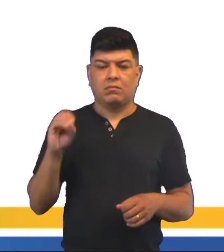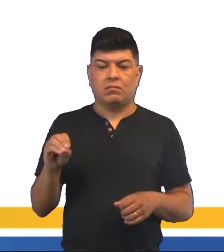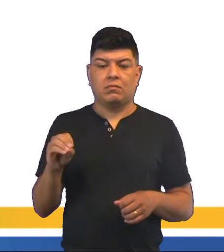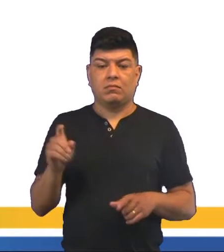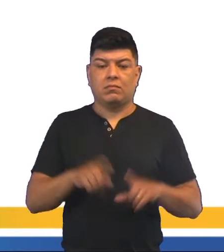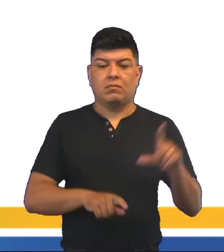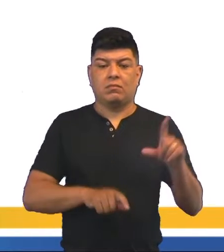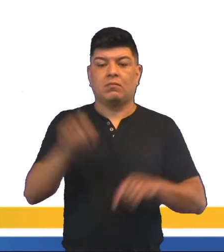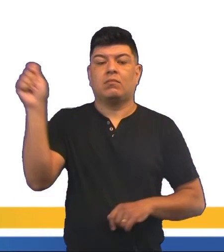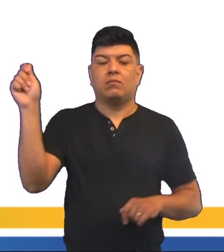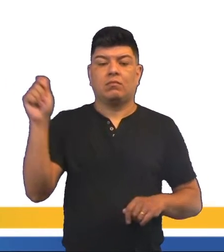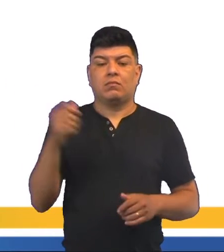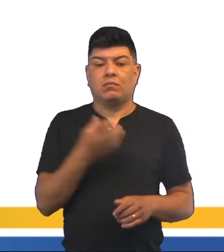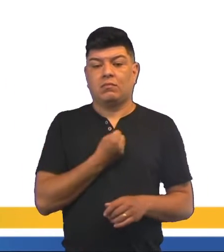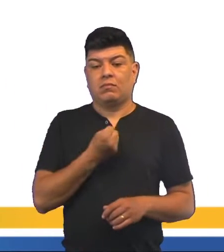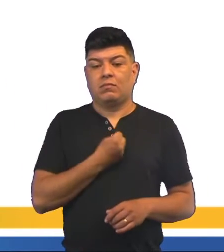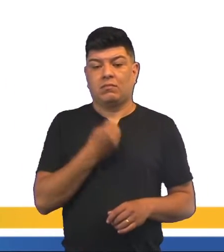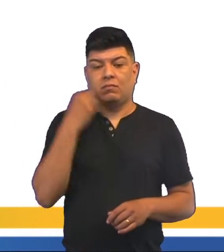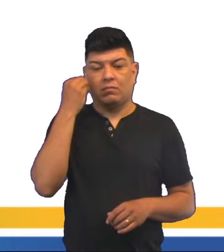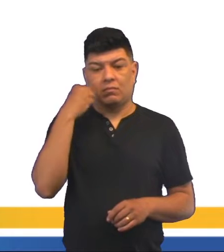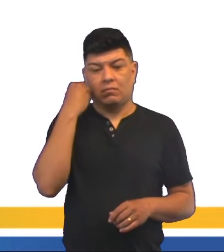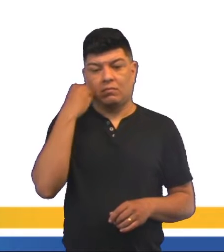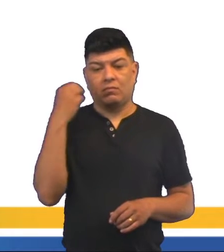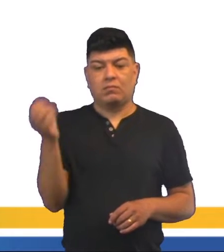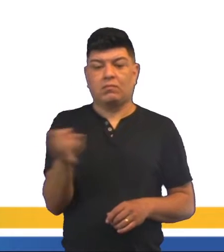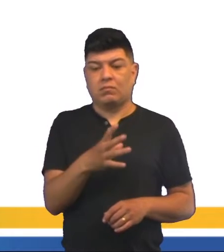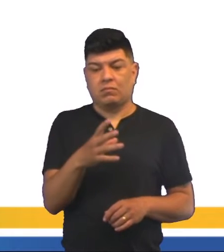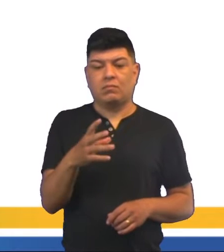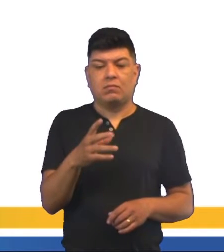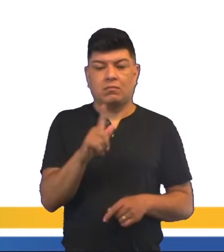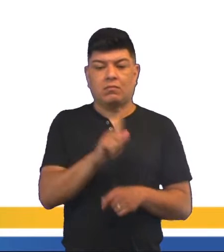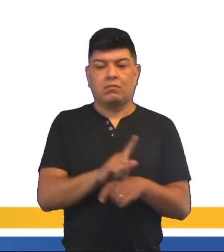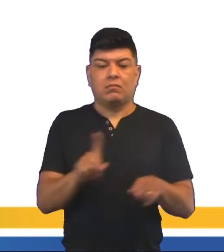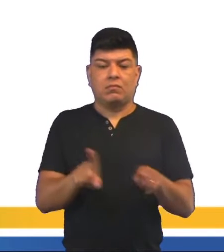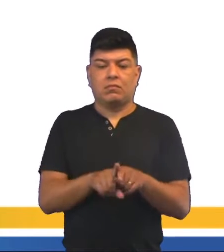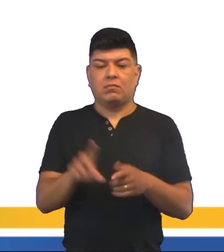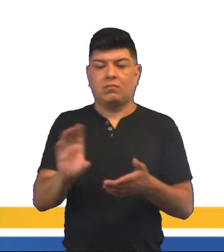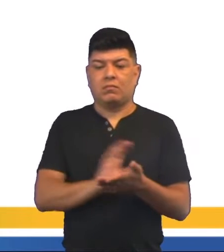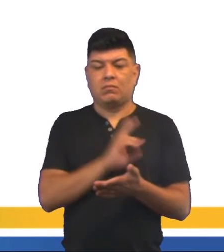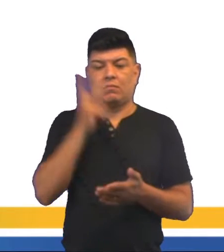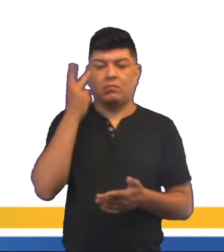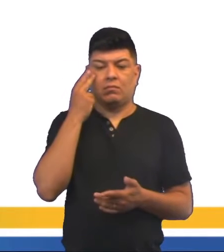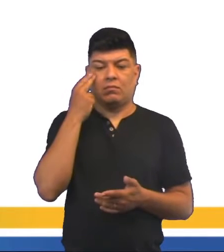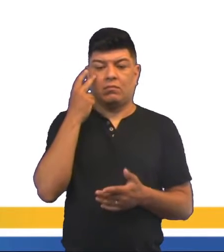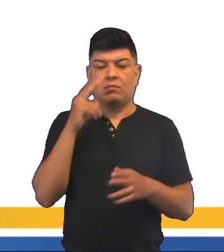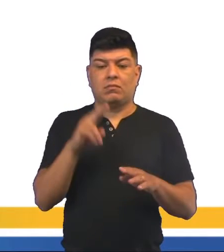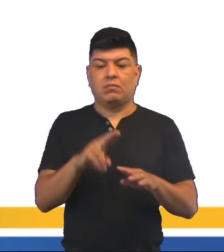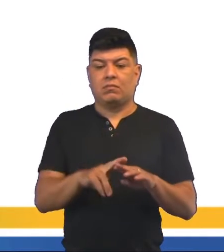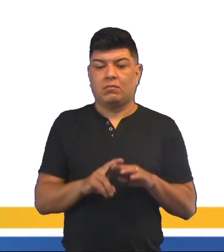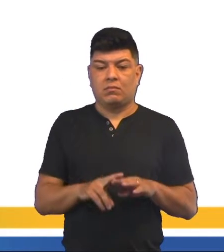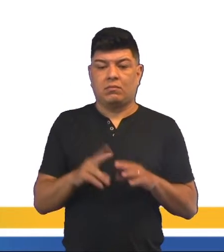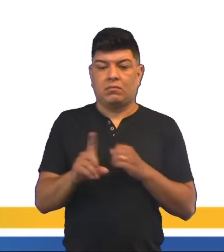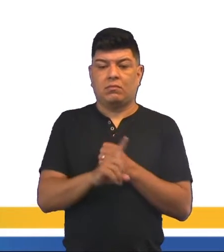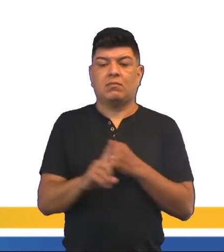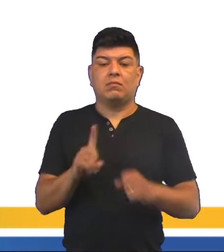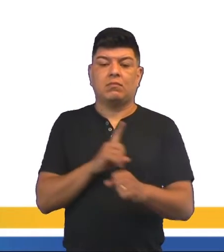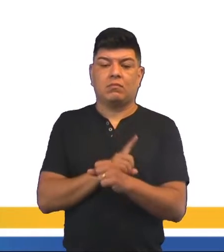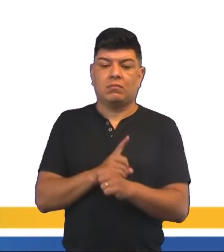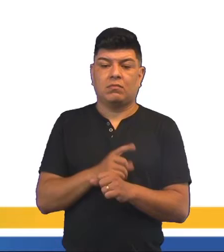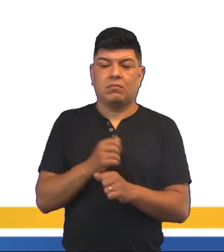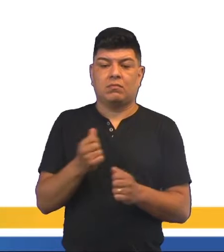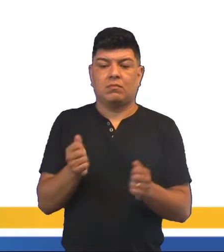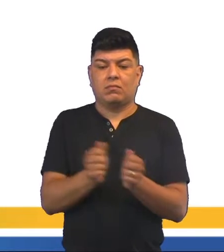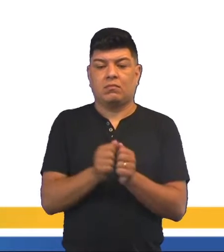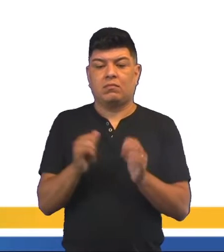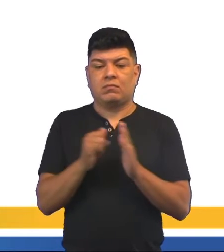um cenário de inúmeras experiências inovadoras, né, de gestão de recursos naturais, né, investimentos sociais em